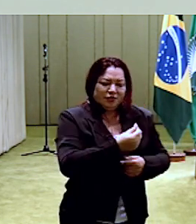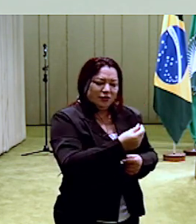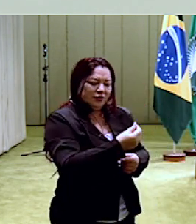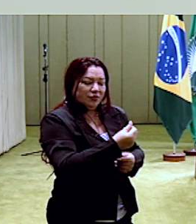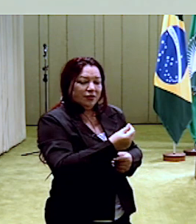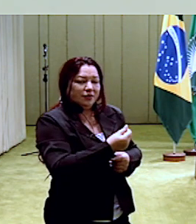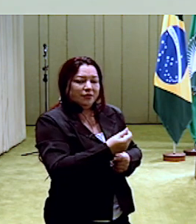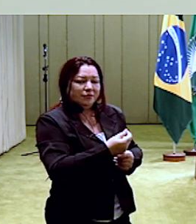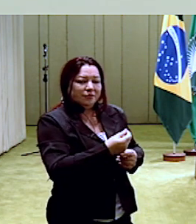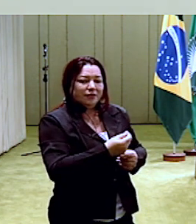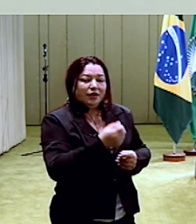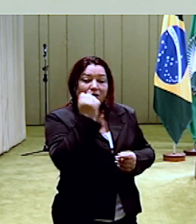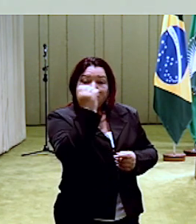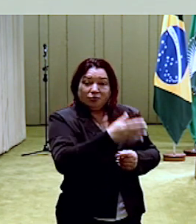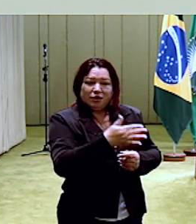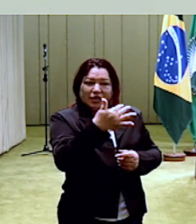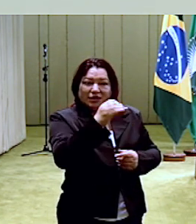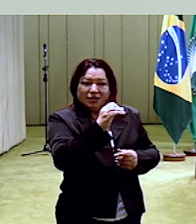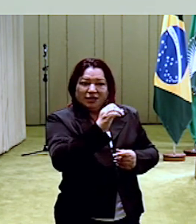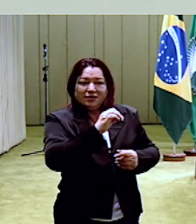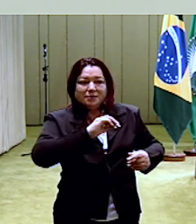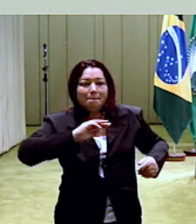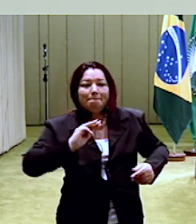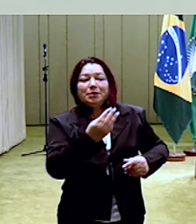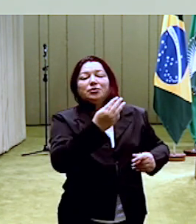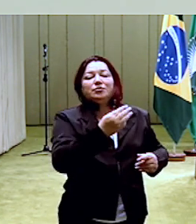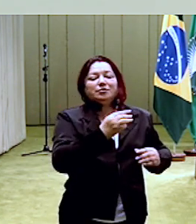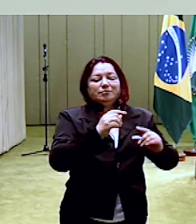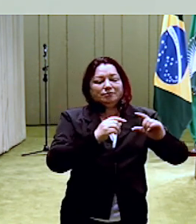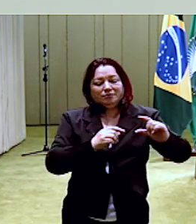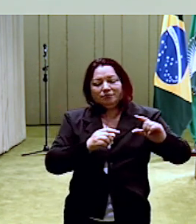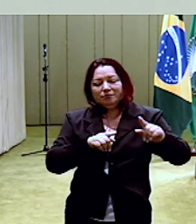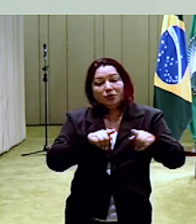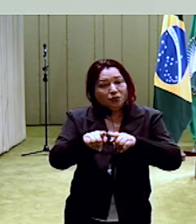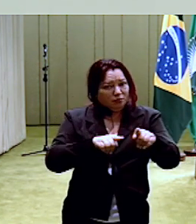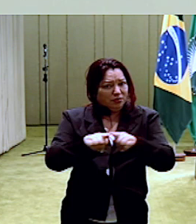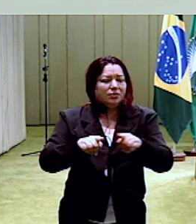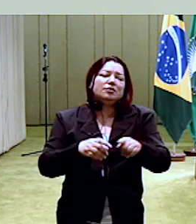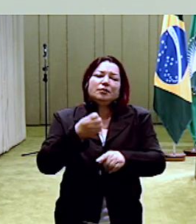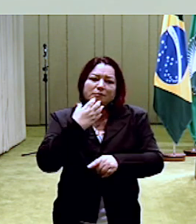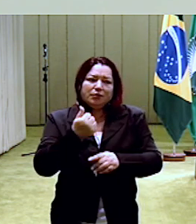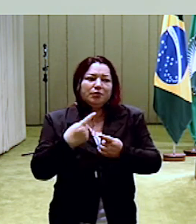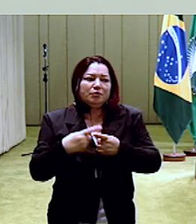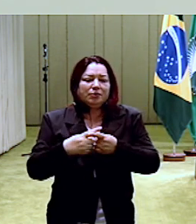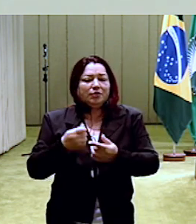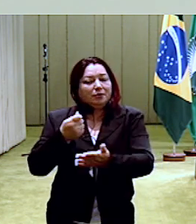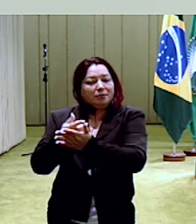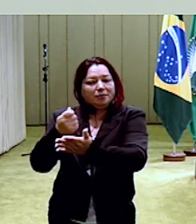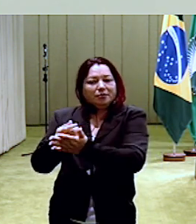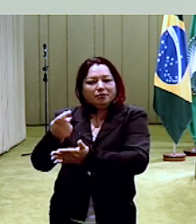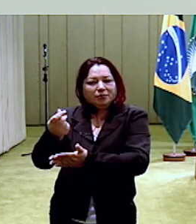Exim automático que financia até 10 milhões de reais em termos muito competitivos, e é o BNDES dando linha para